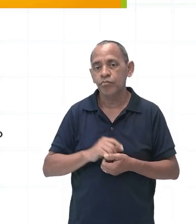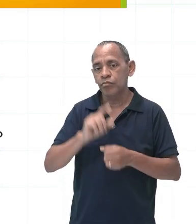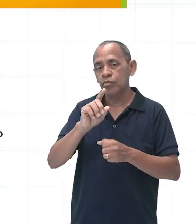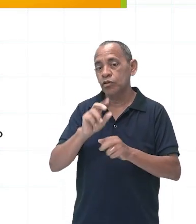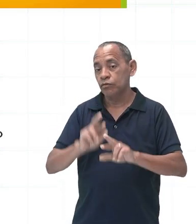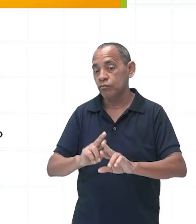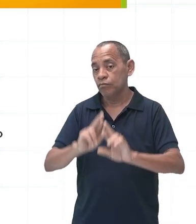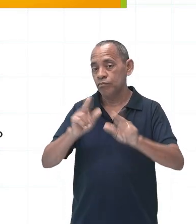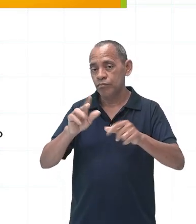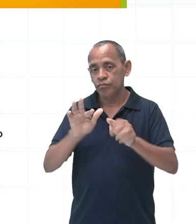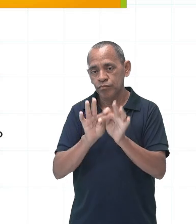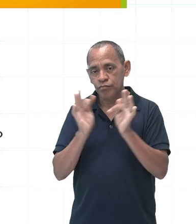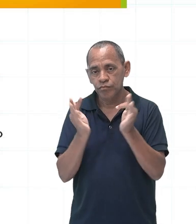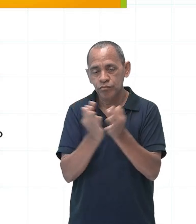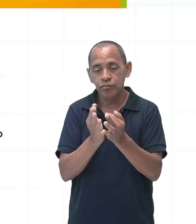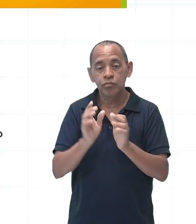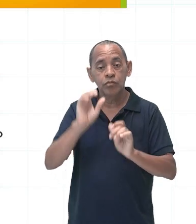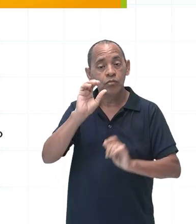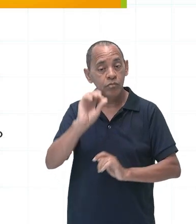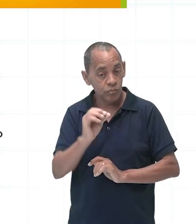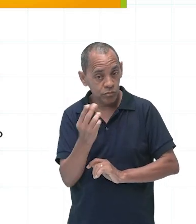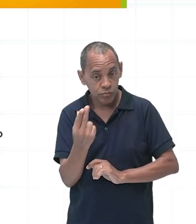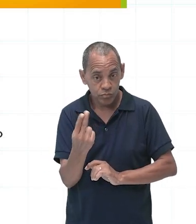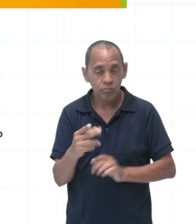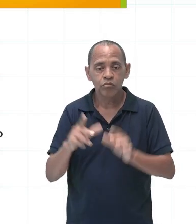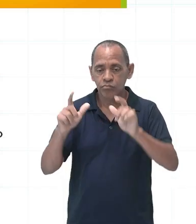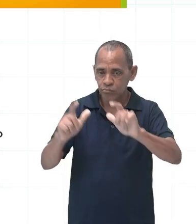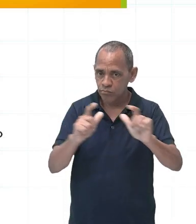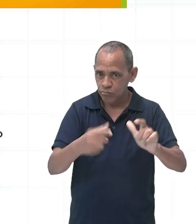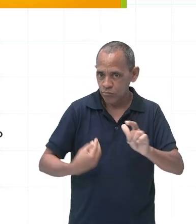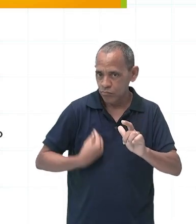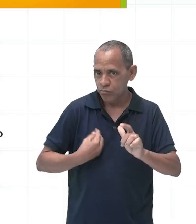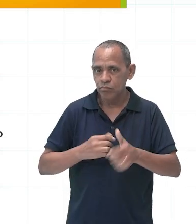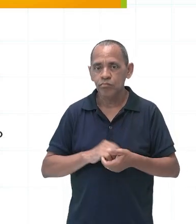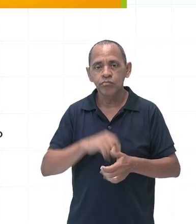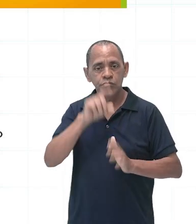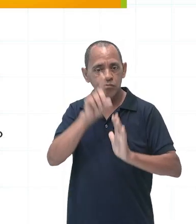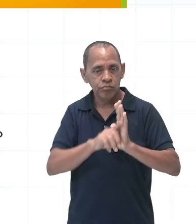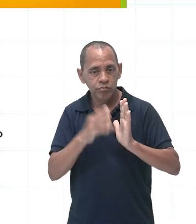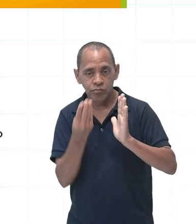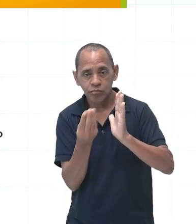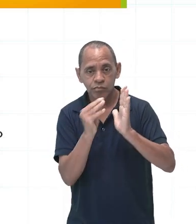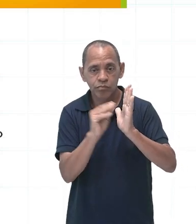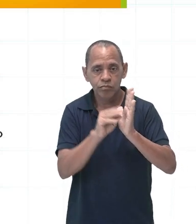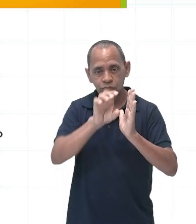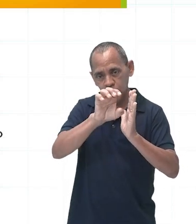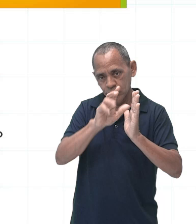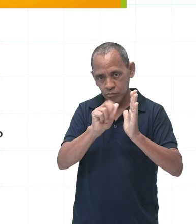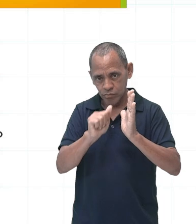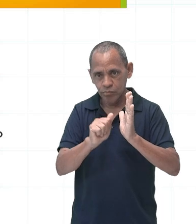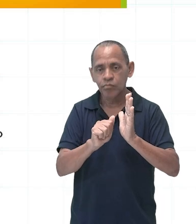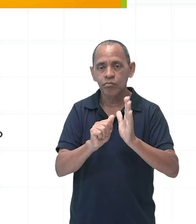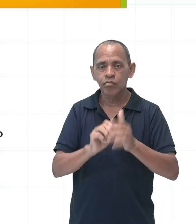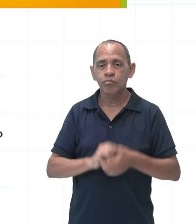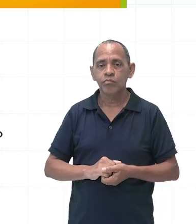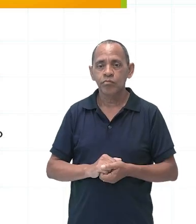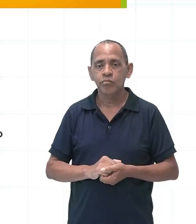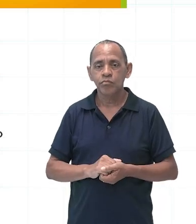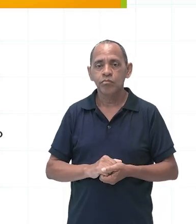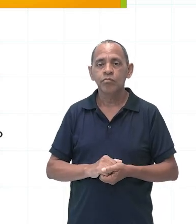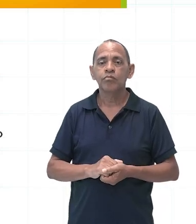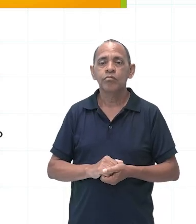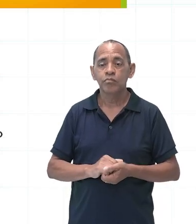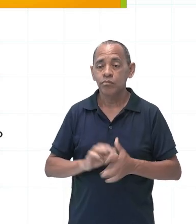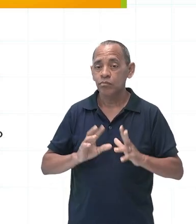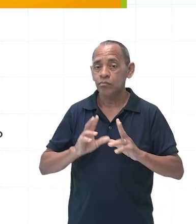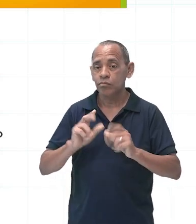a comunidade em que vivem. Então, os direitos que estão postos no ECA, eles são